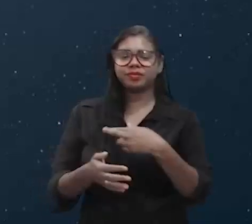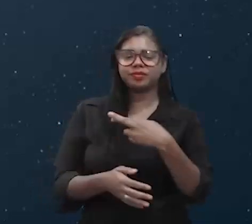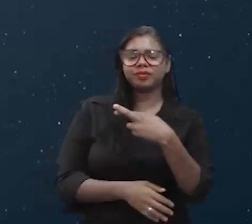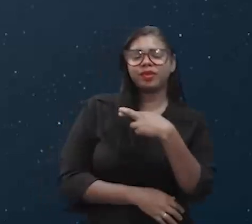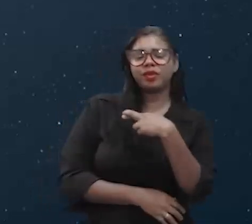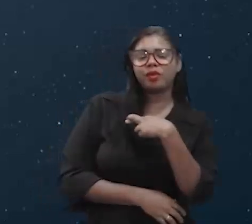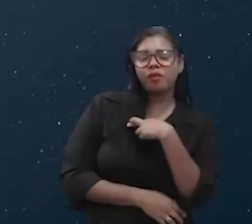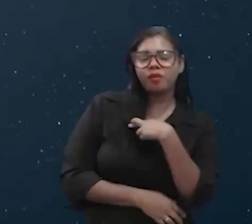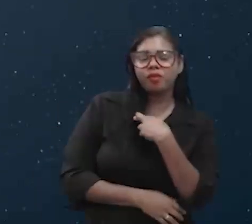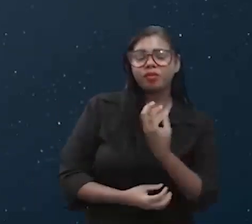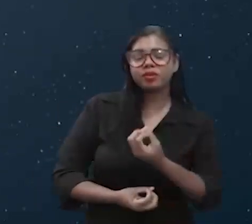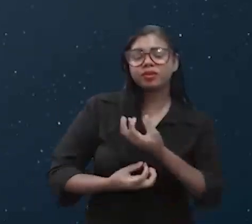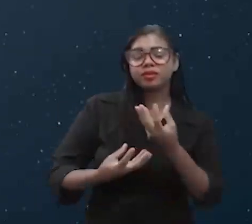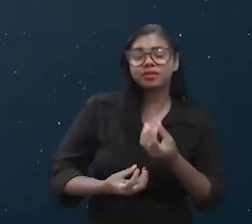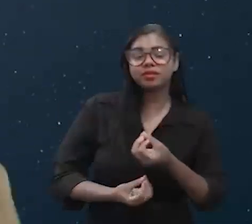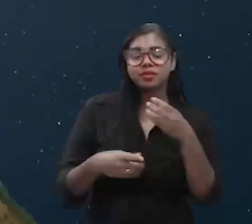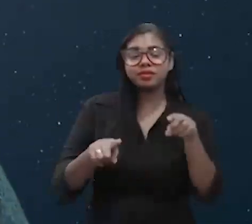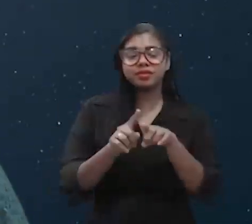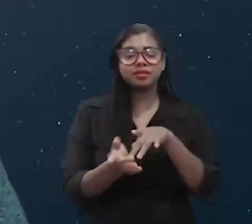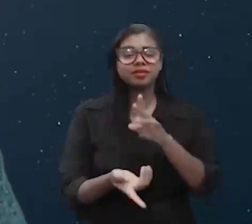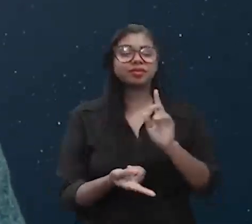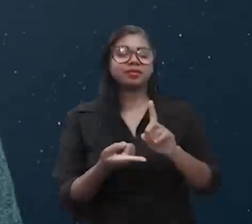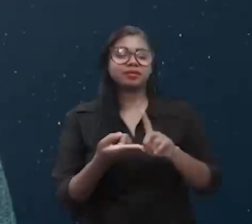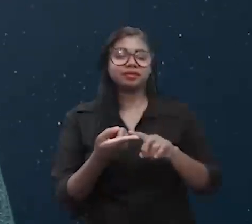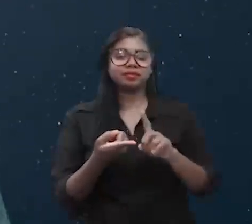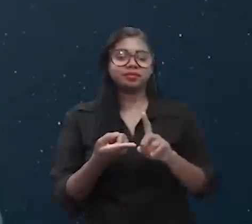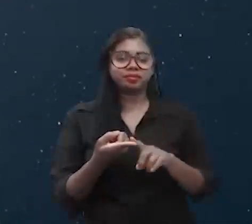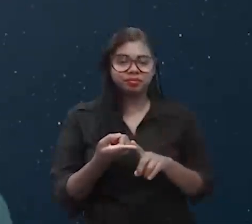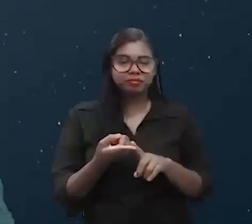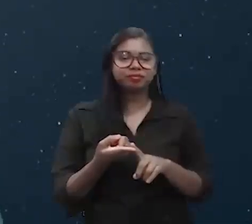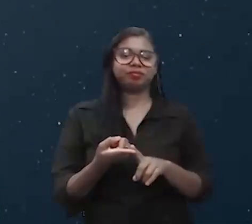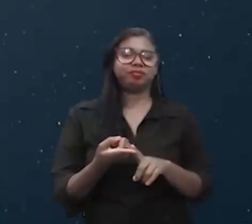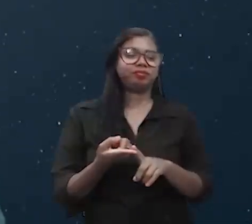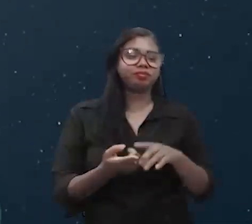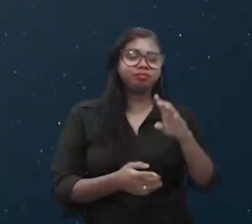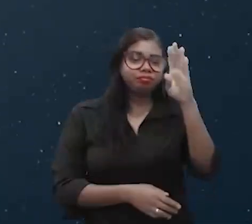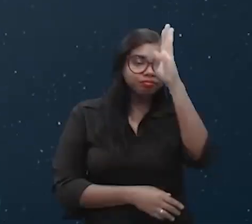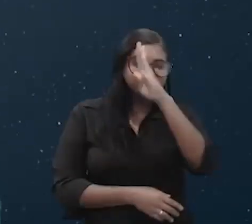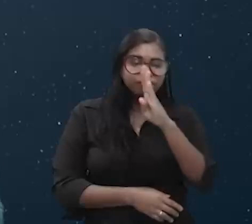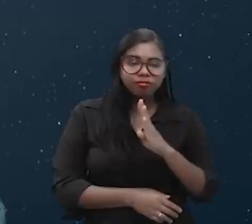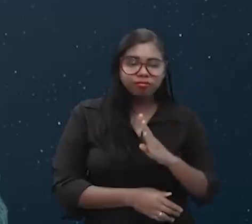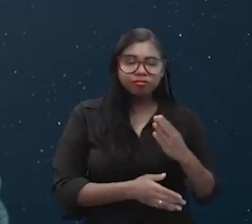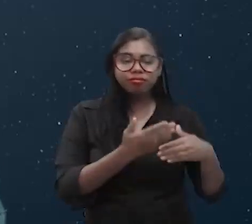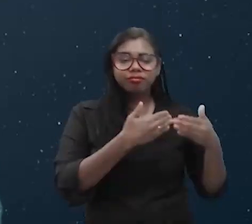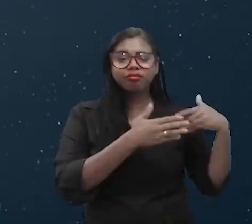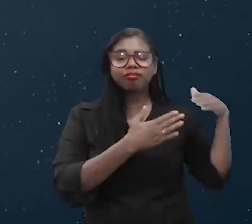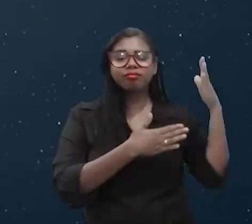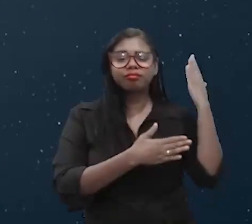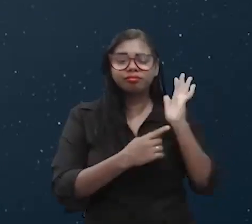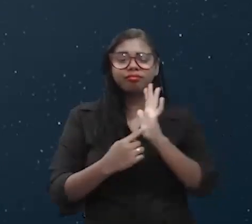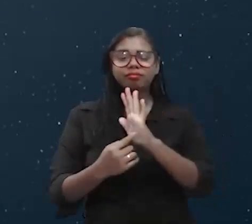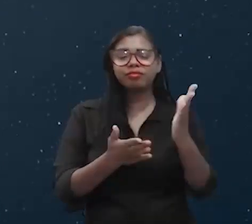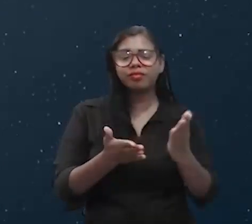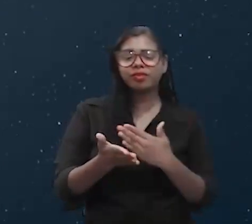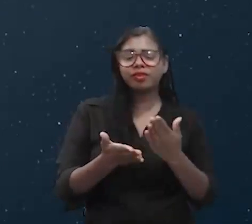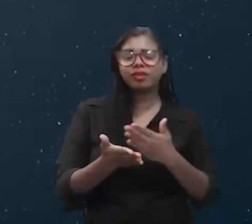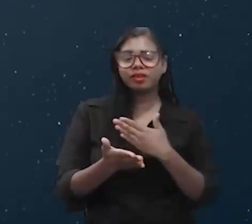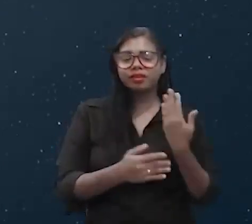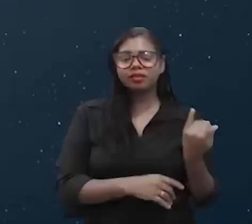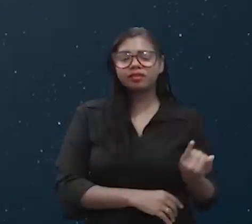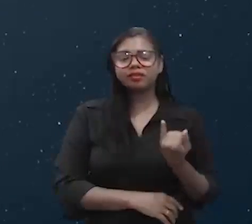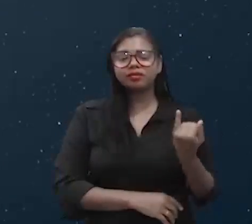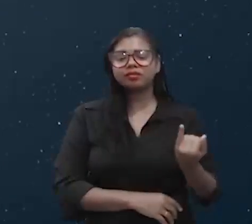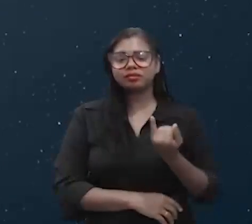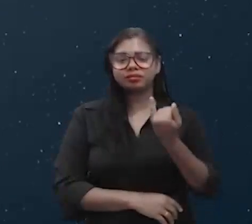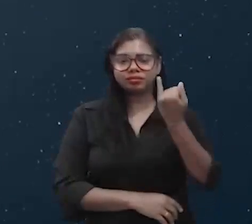poesia, eles foram buscar as raízes do Brasil. Inclusive, nesse momento aí, tem um livro muito importante do Sérgio Buarque de Holanda chamado